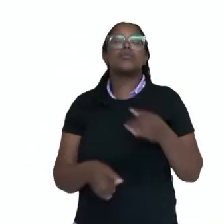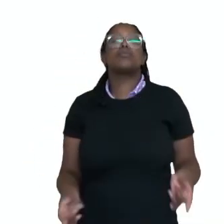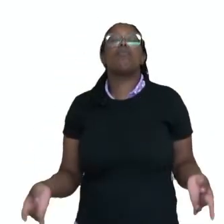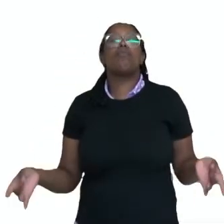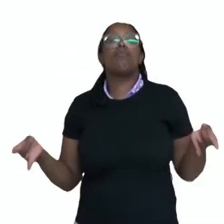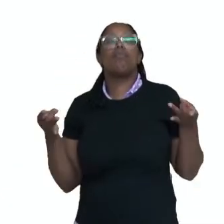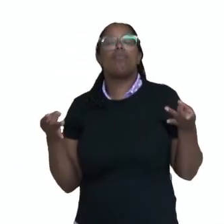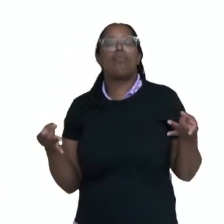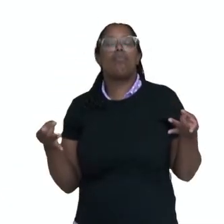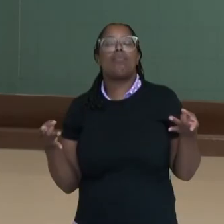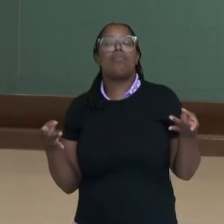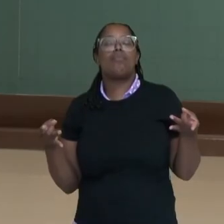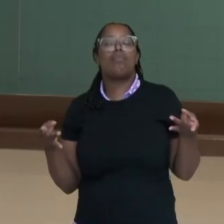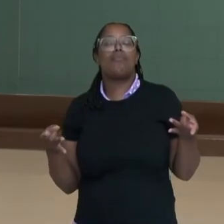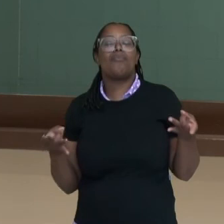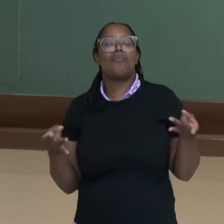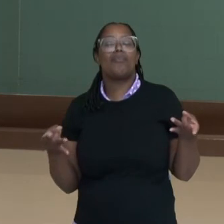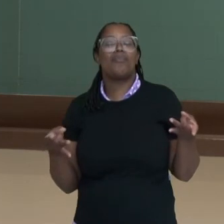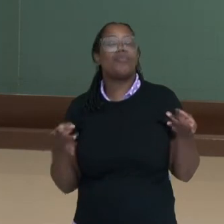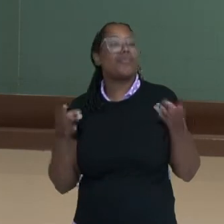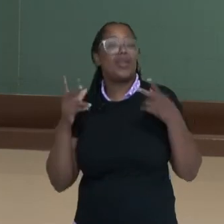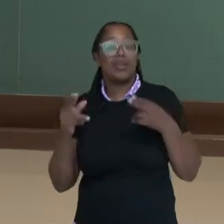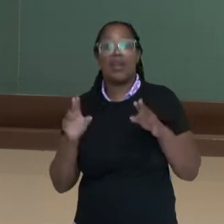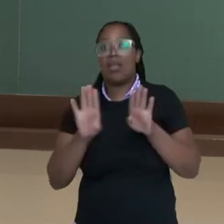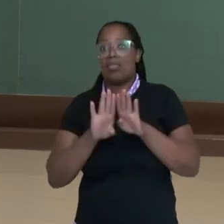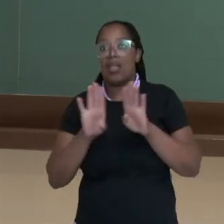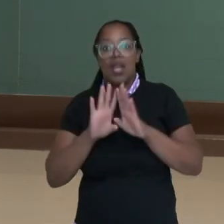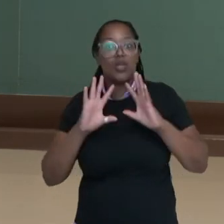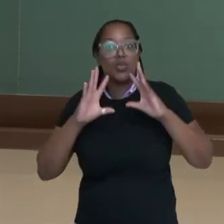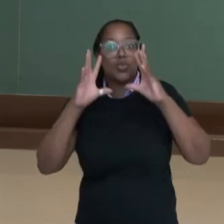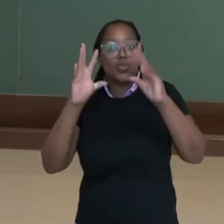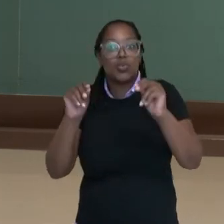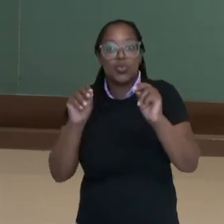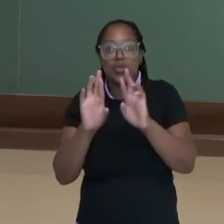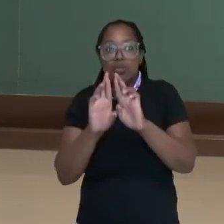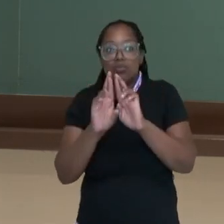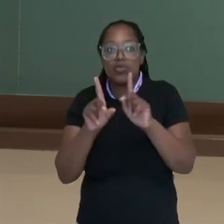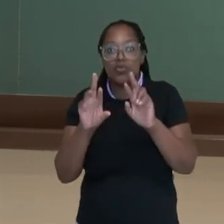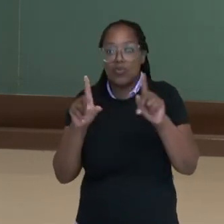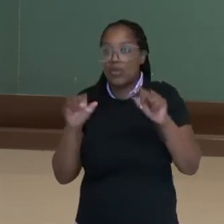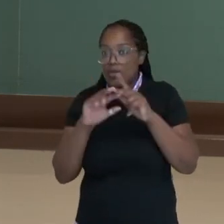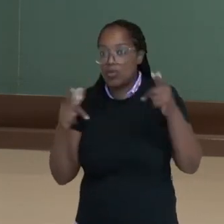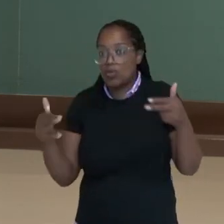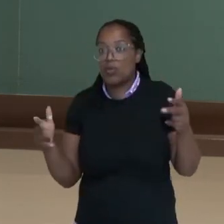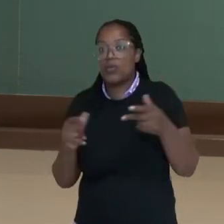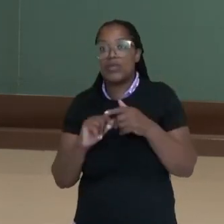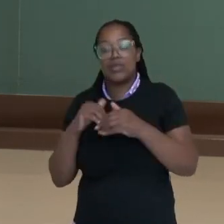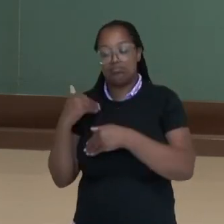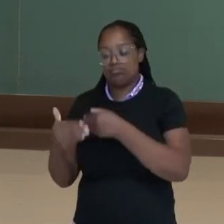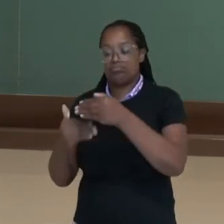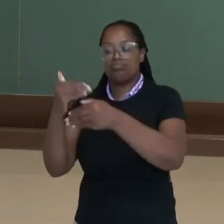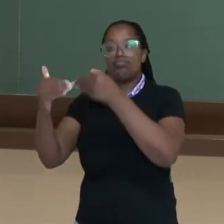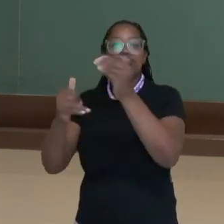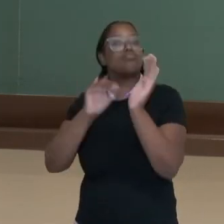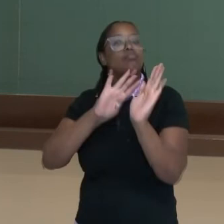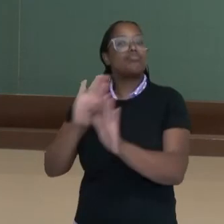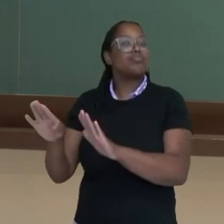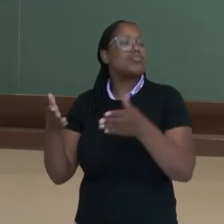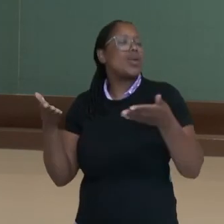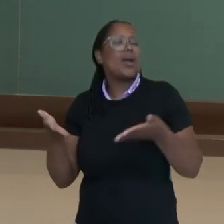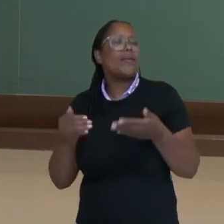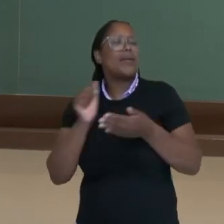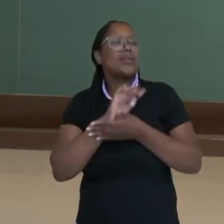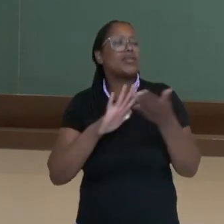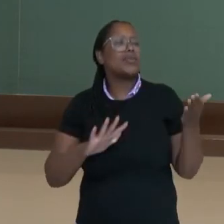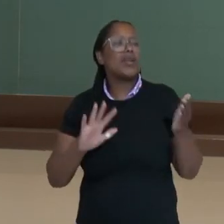se dissolve. Essa é a simbologia do Om. E vamos lá de atividade. Qual que é a